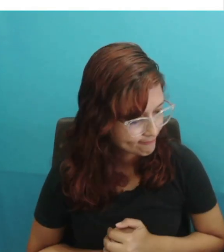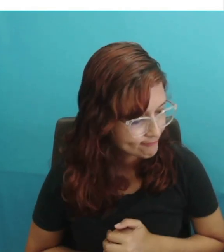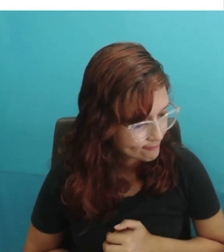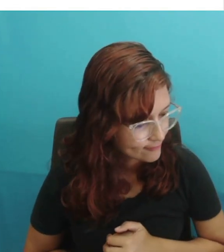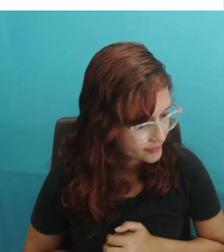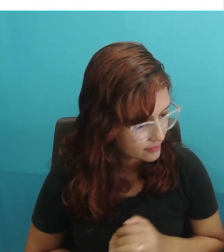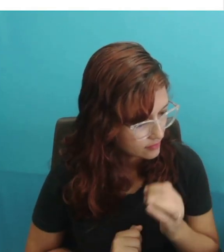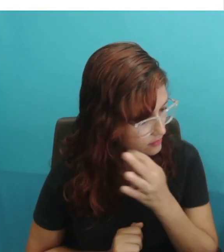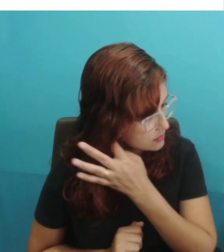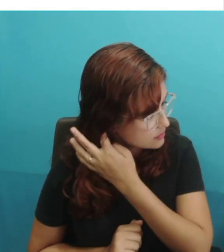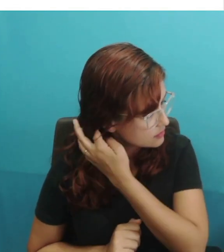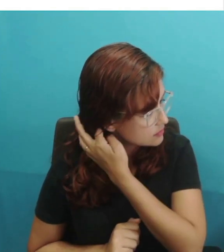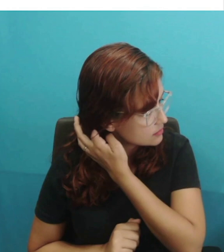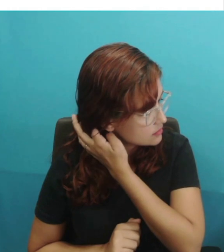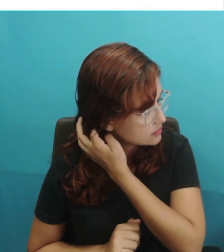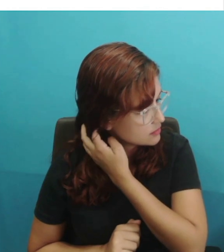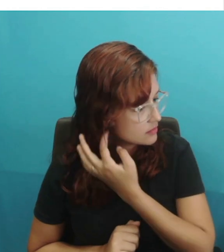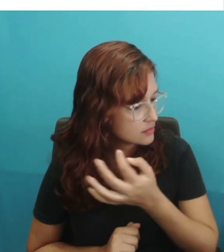Parabéns.